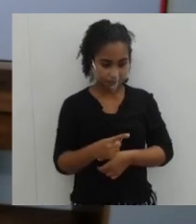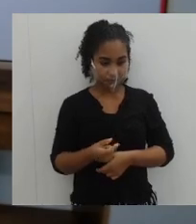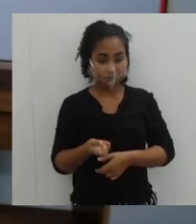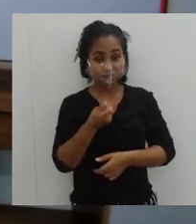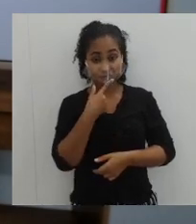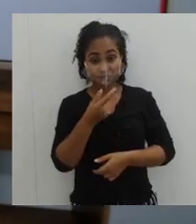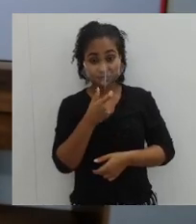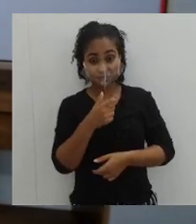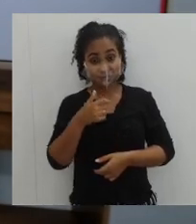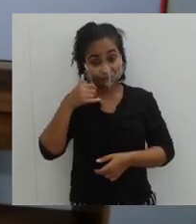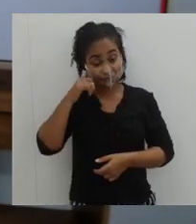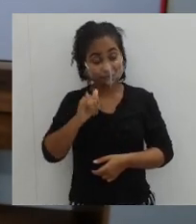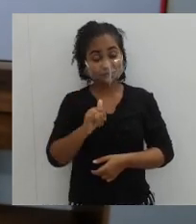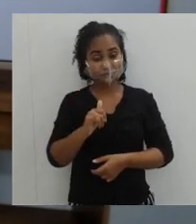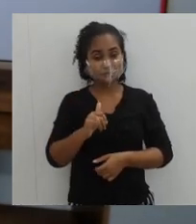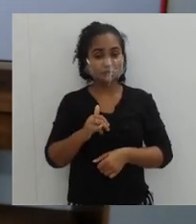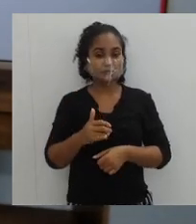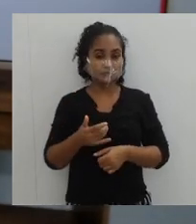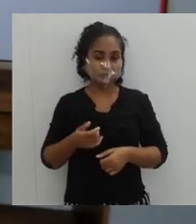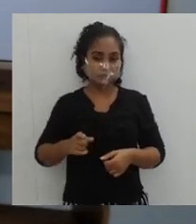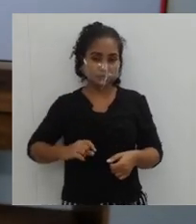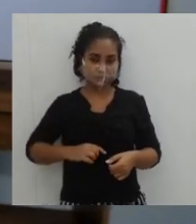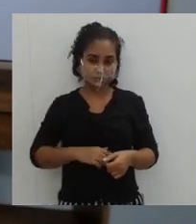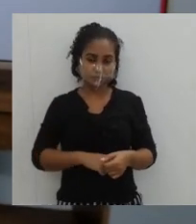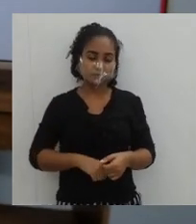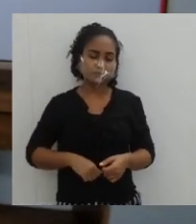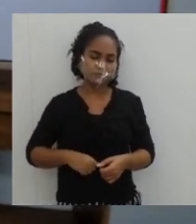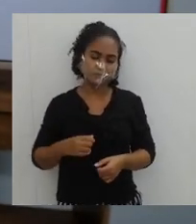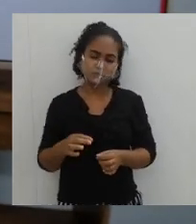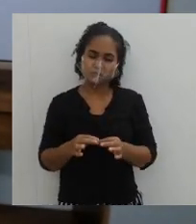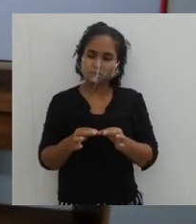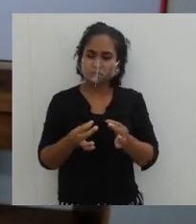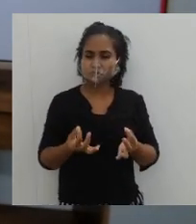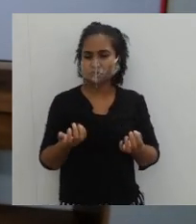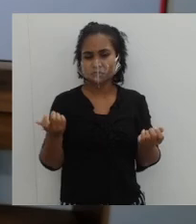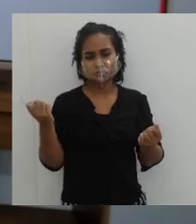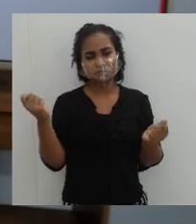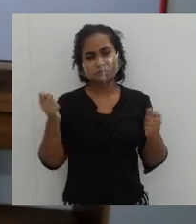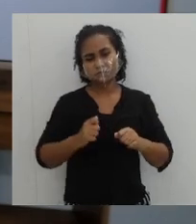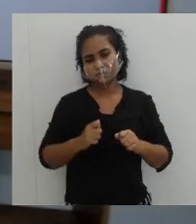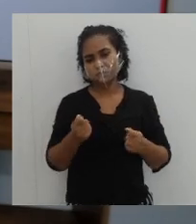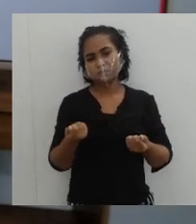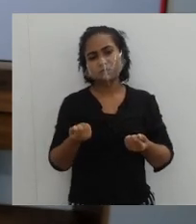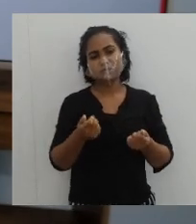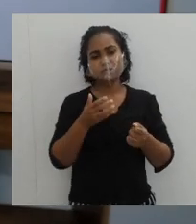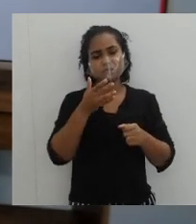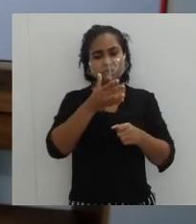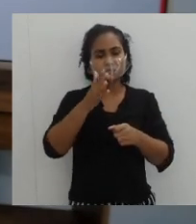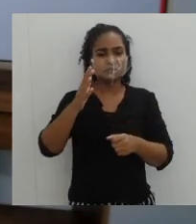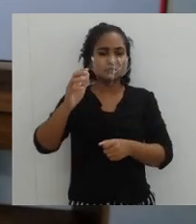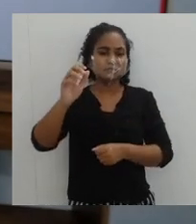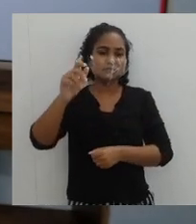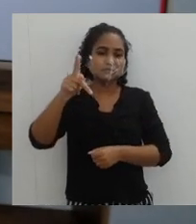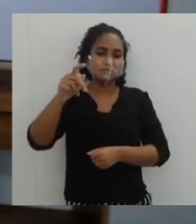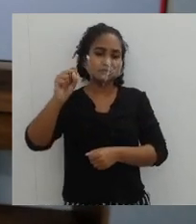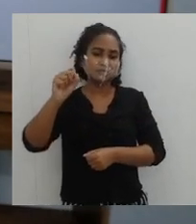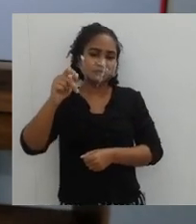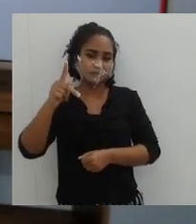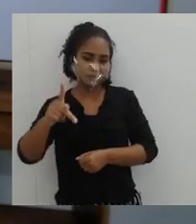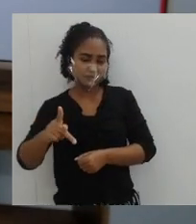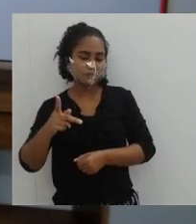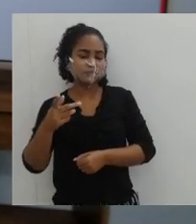que vão matar os vermes, ok? Isso aí é muito simples de adquirir, posto de saúde, são remédios baratinhos para